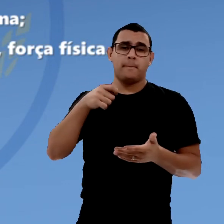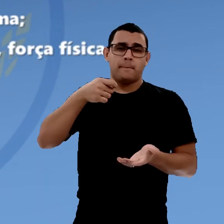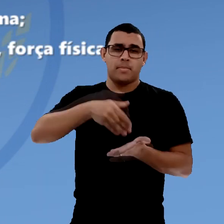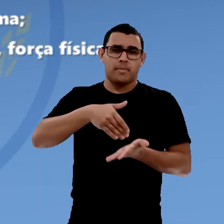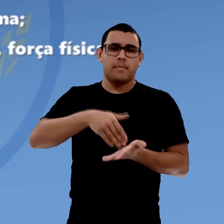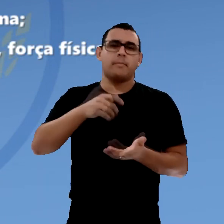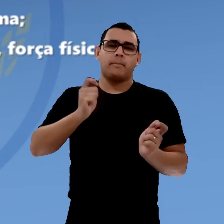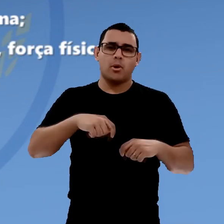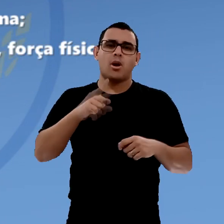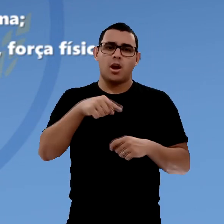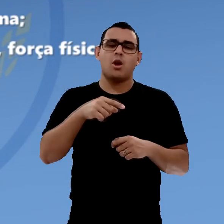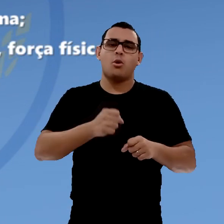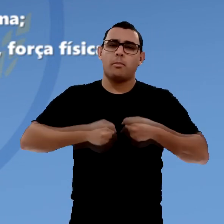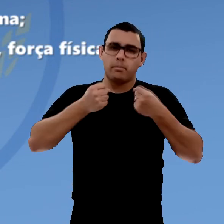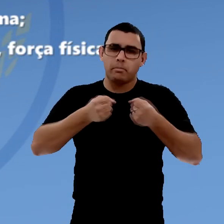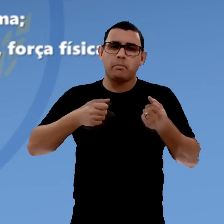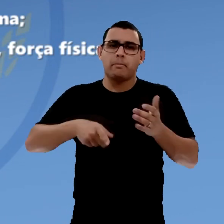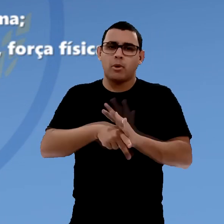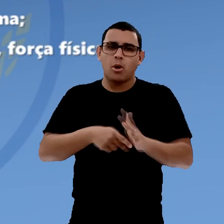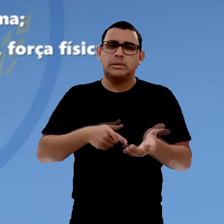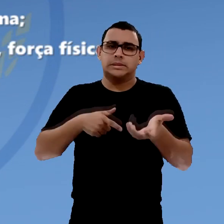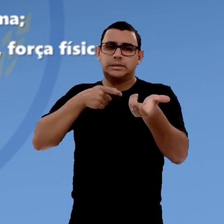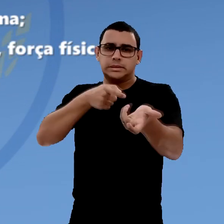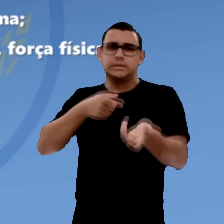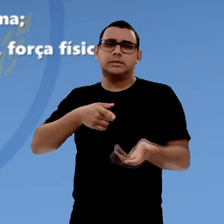é o coercitivo, é justamente o poder militar, que é o poder